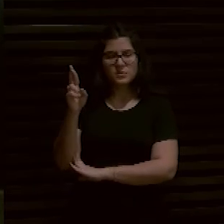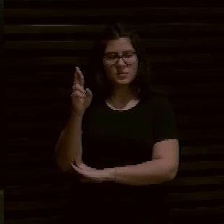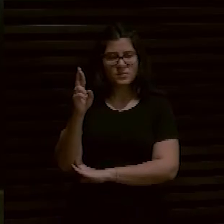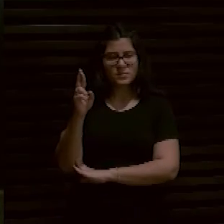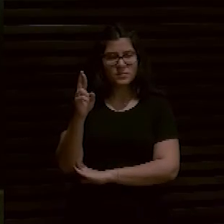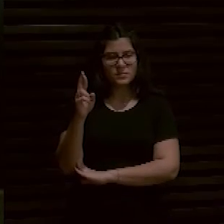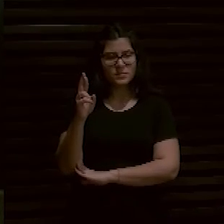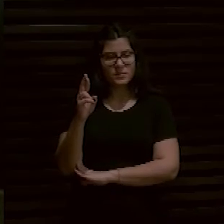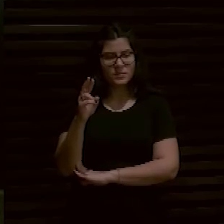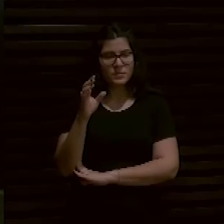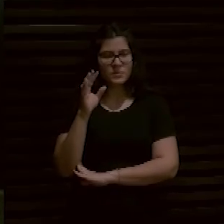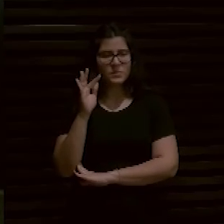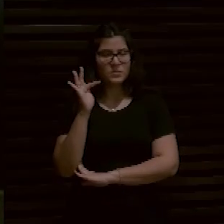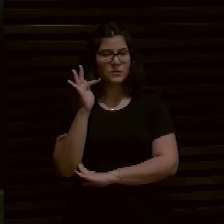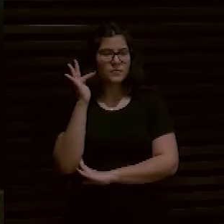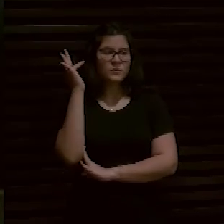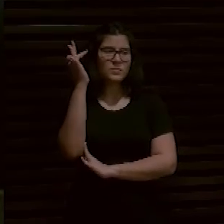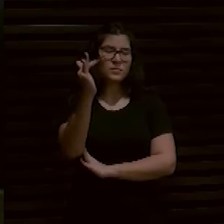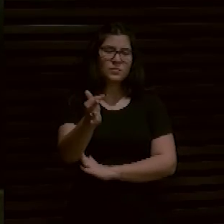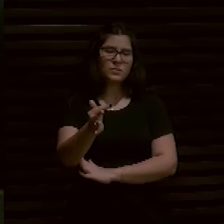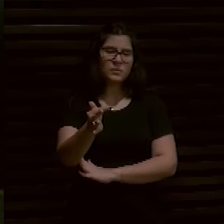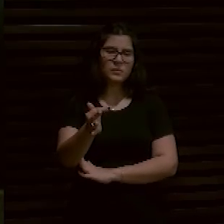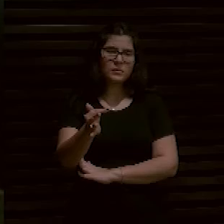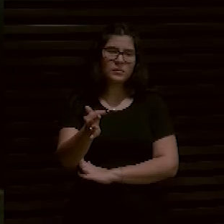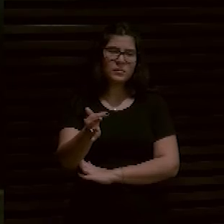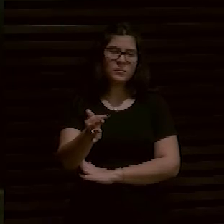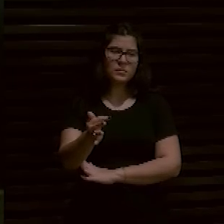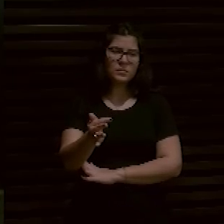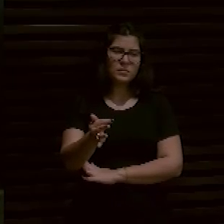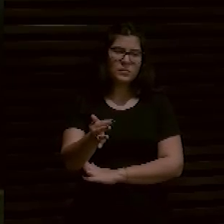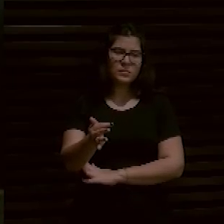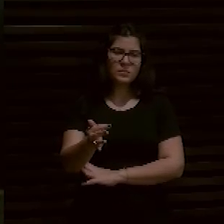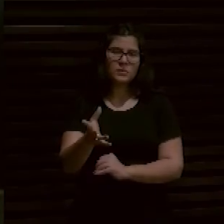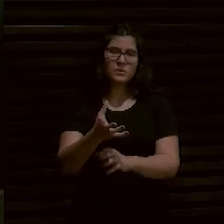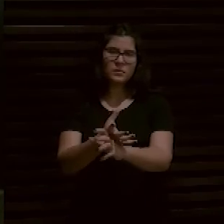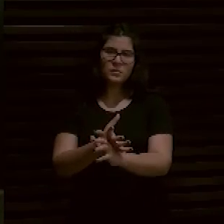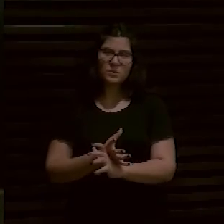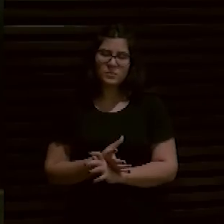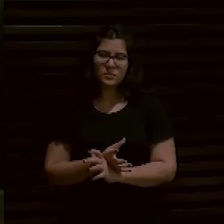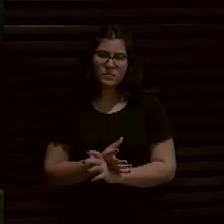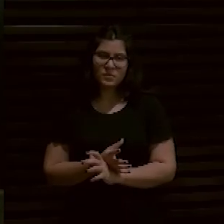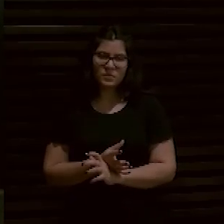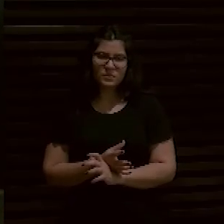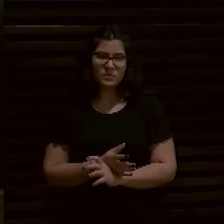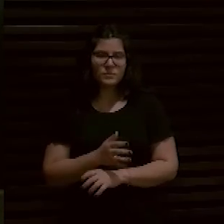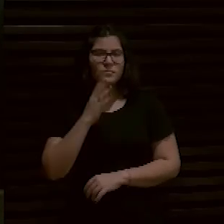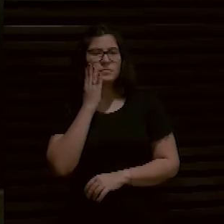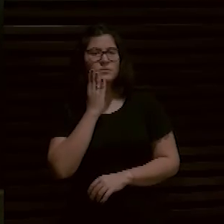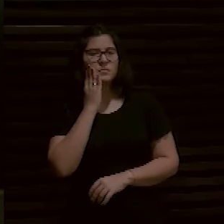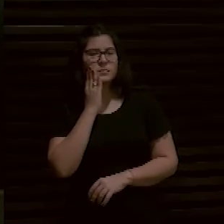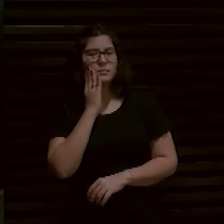e destinada ao definhamento. Meus queridos,